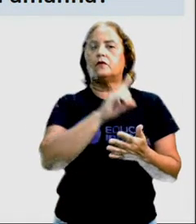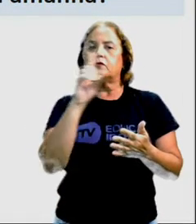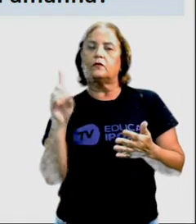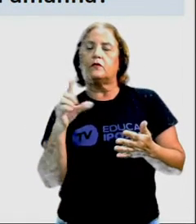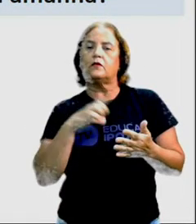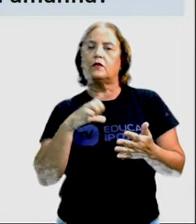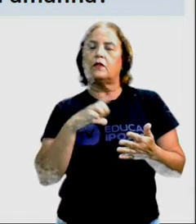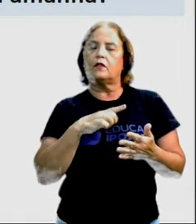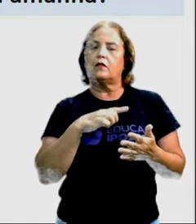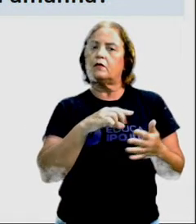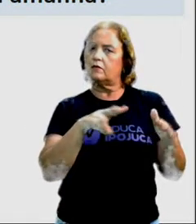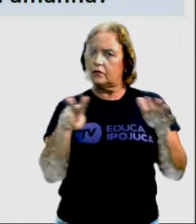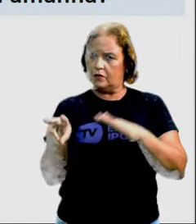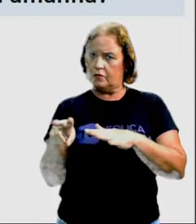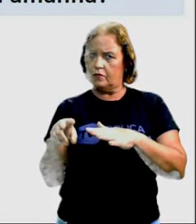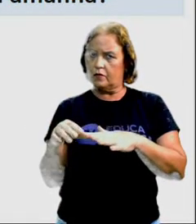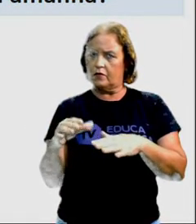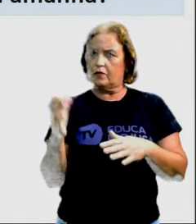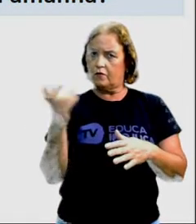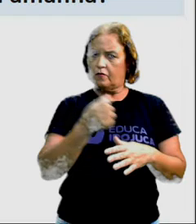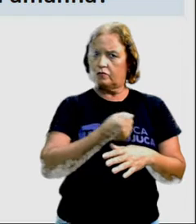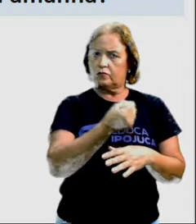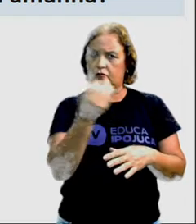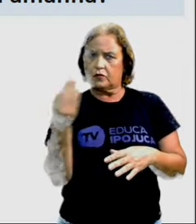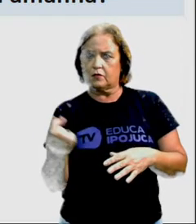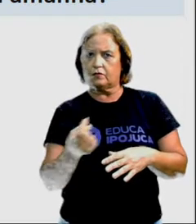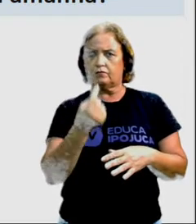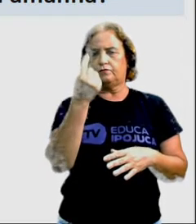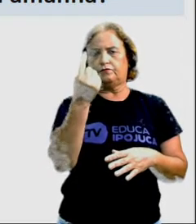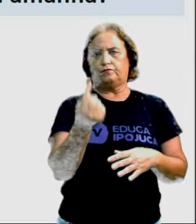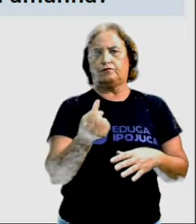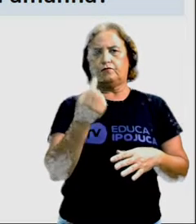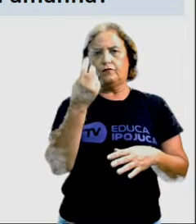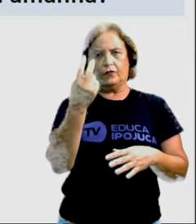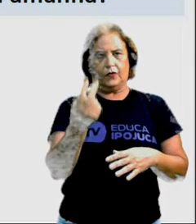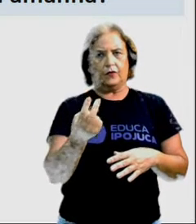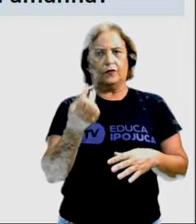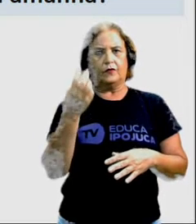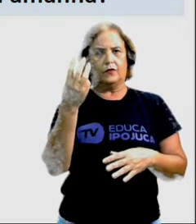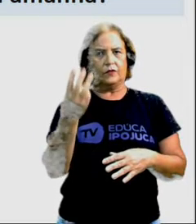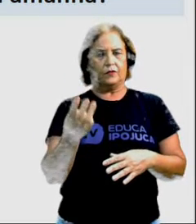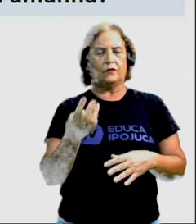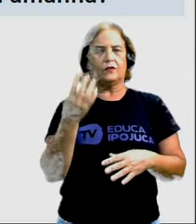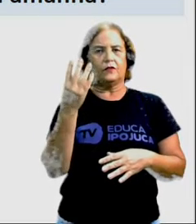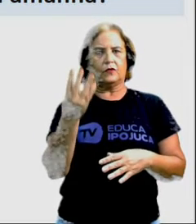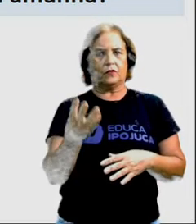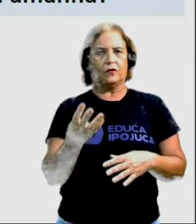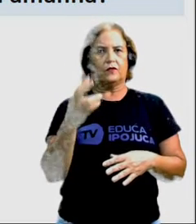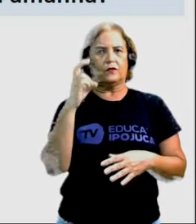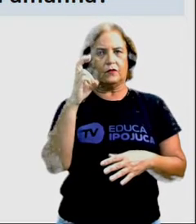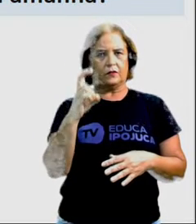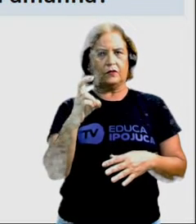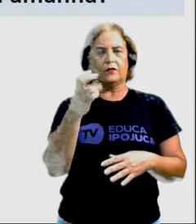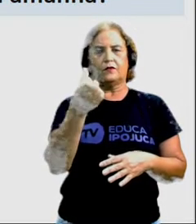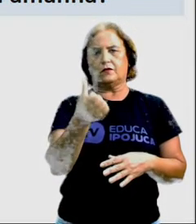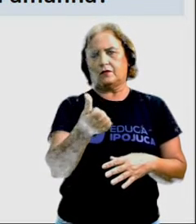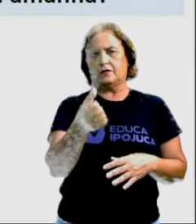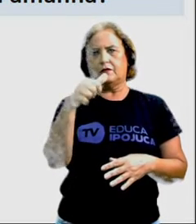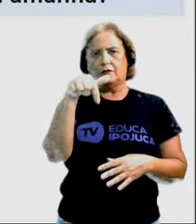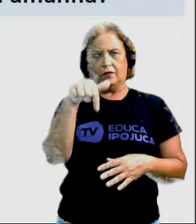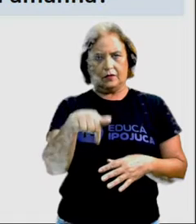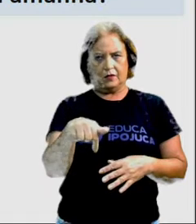semana vamos contar ou dois três quatro cinco seis